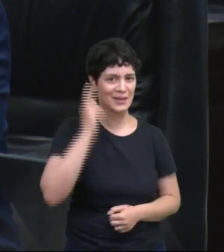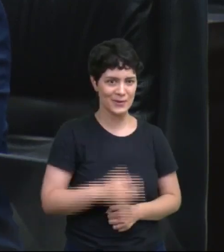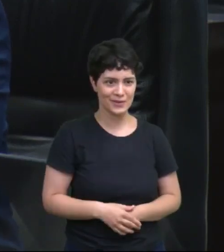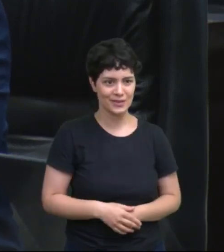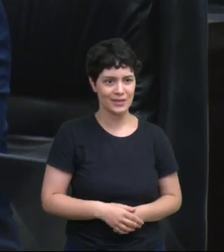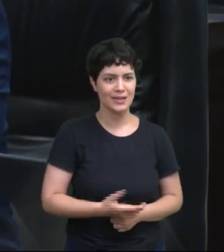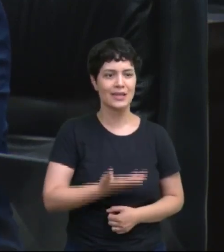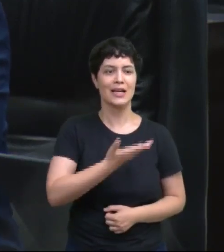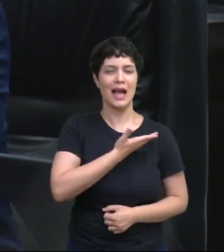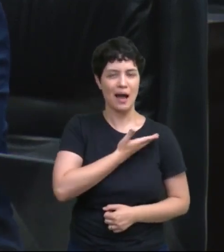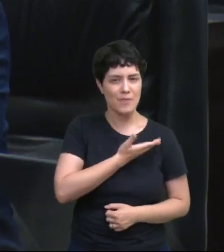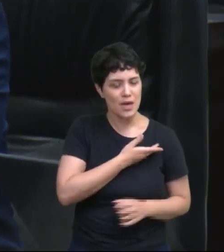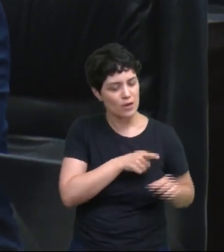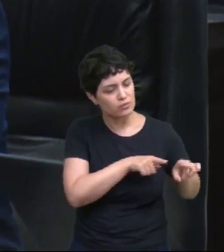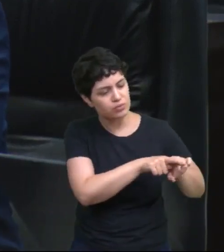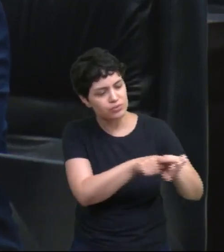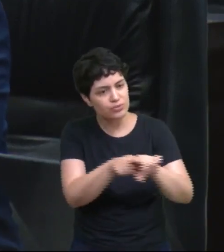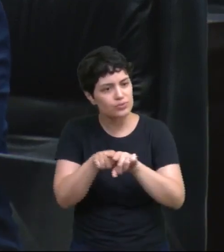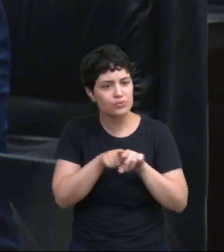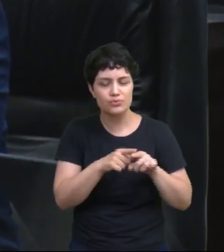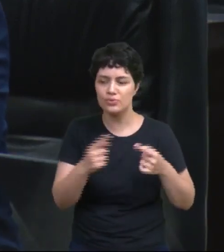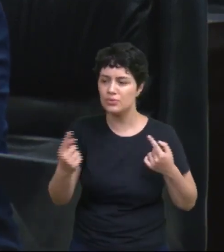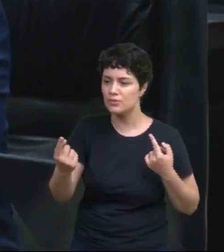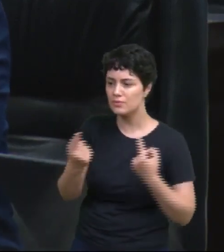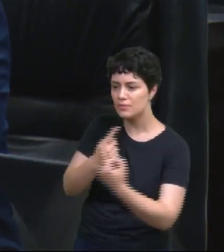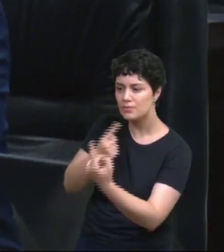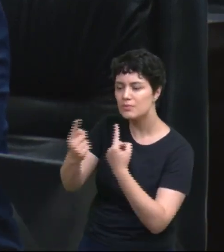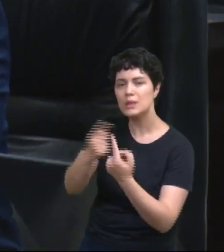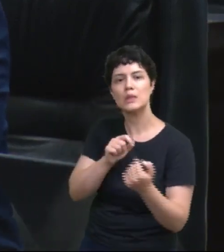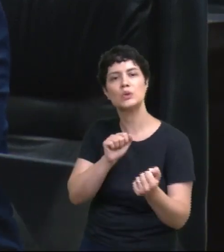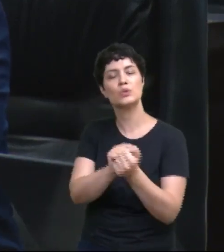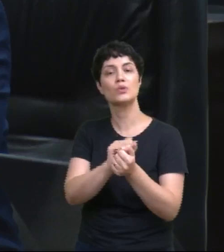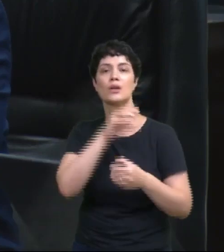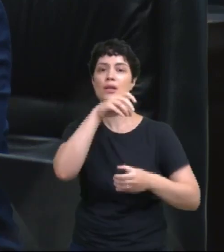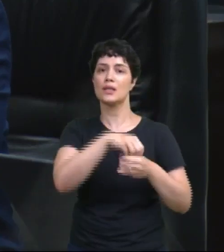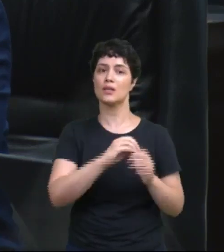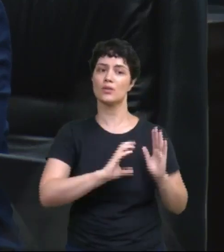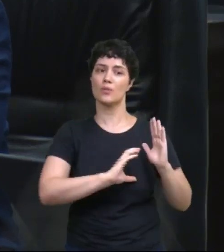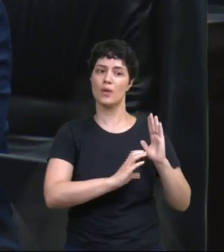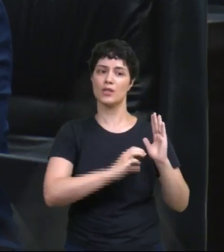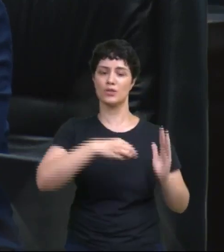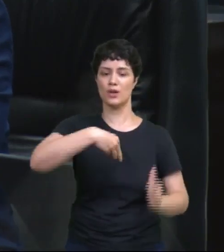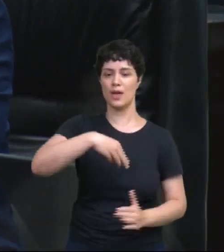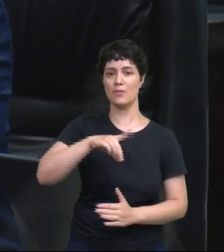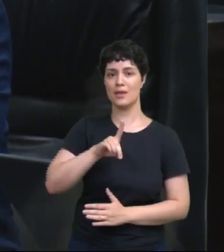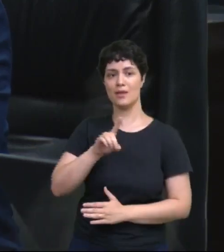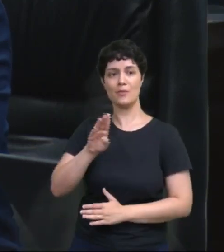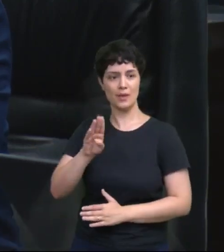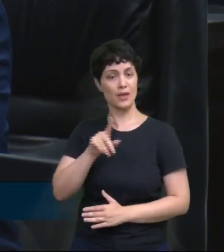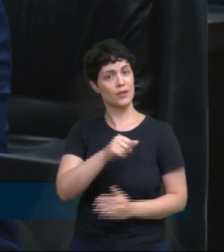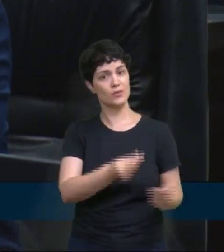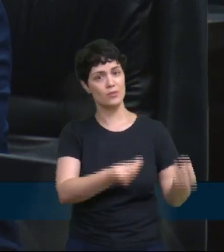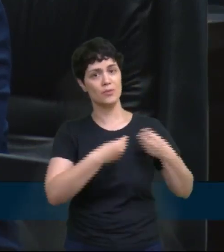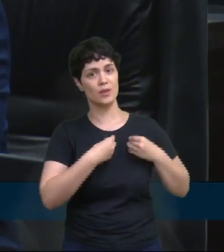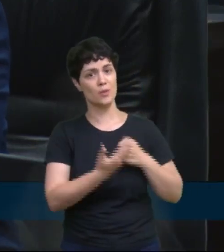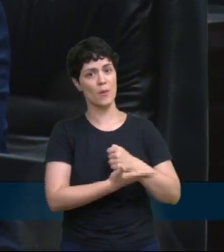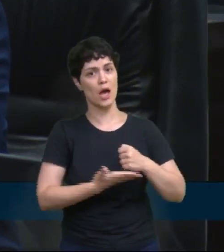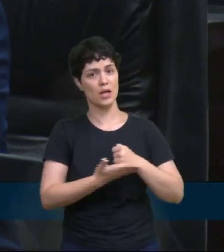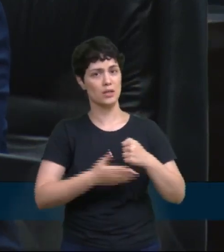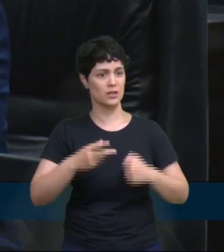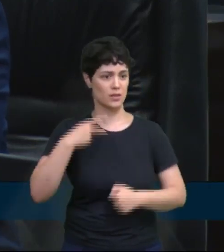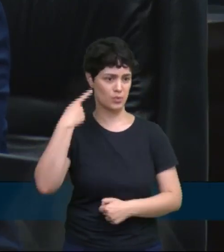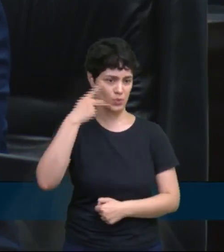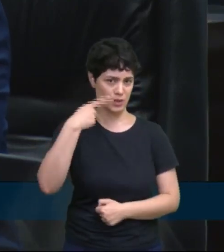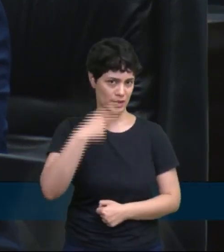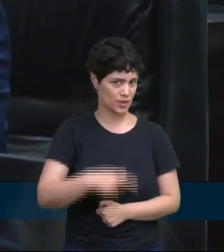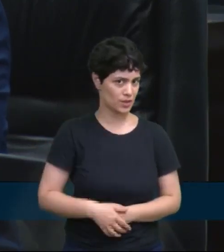velho MDB de guerra, que eu me orgulho muito, que deu a base de eu ser o político que eu sou hoje. Então, transmita